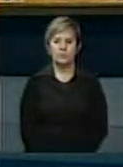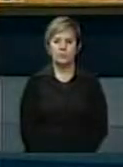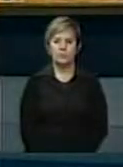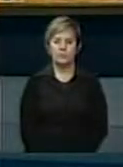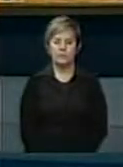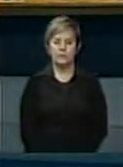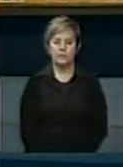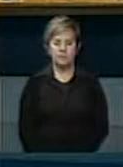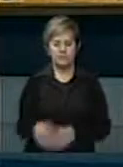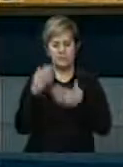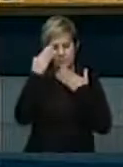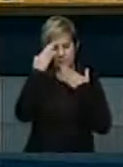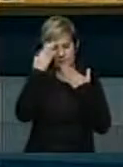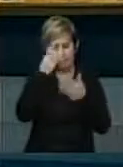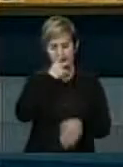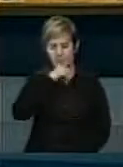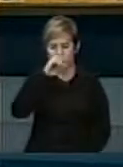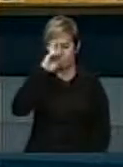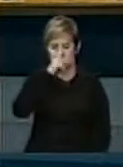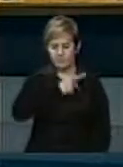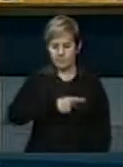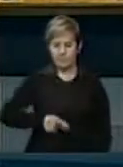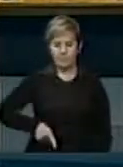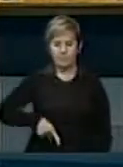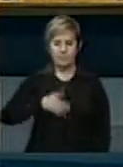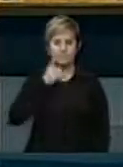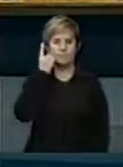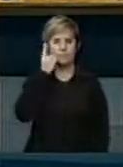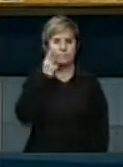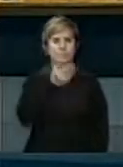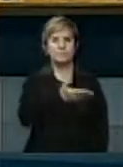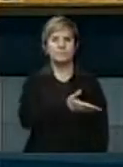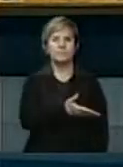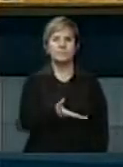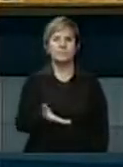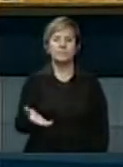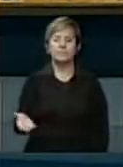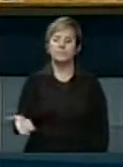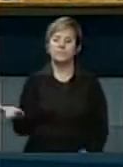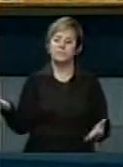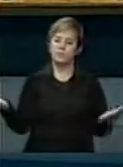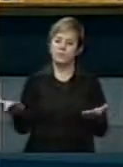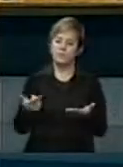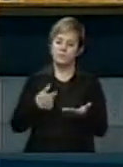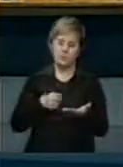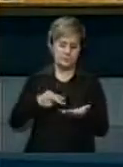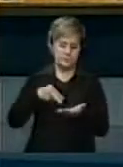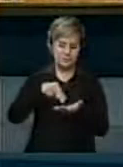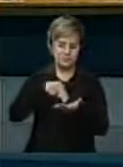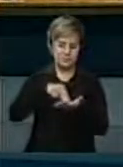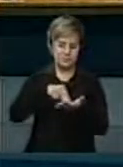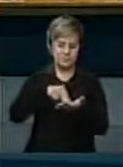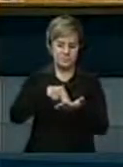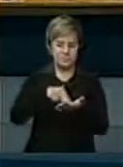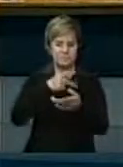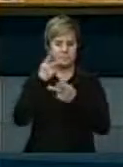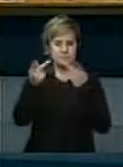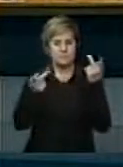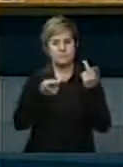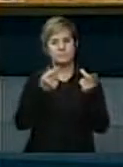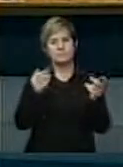Obrigado, presidente, senhoras e senhores deputados. Trago à tribuna, na tarde de hoje,